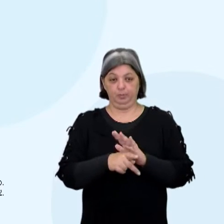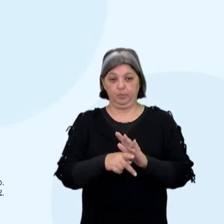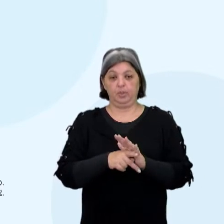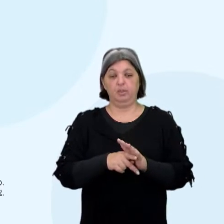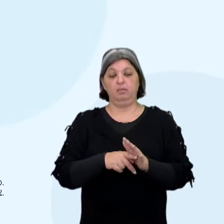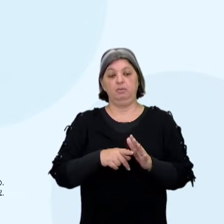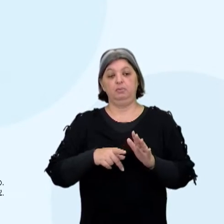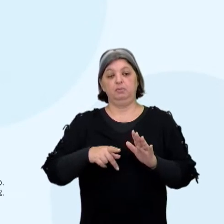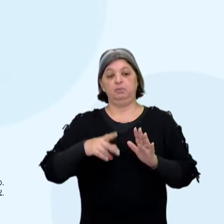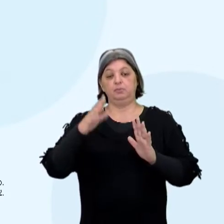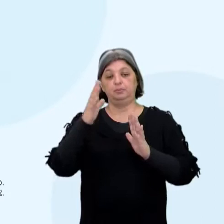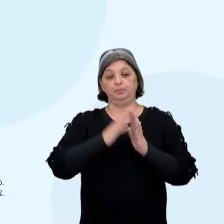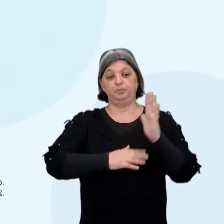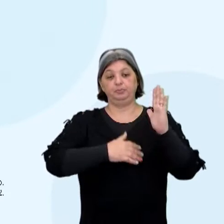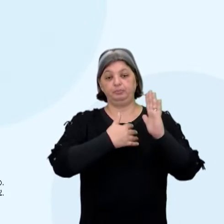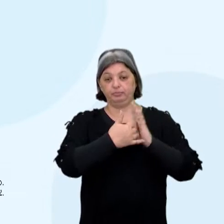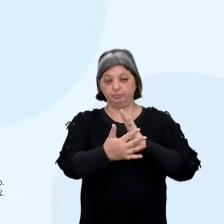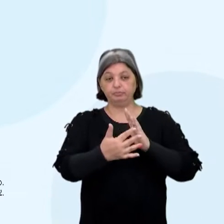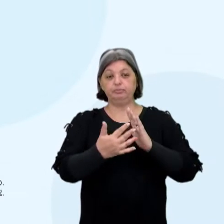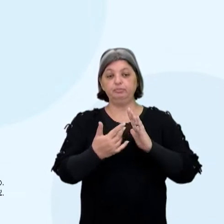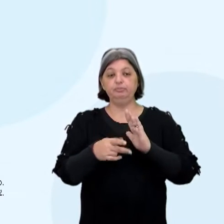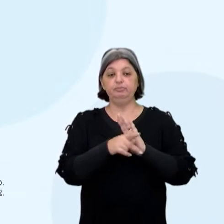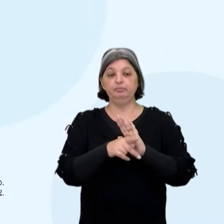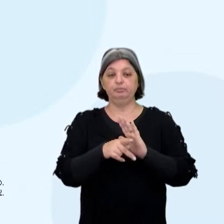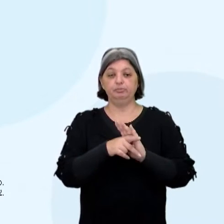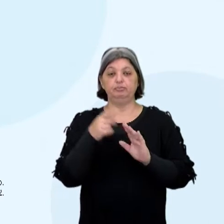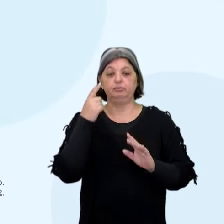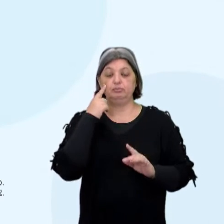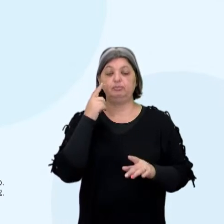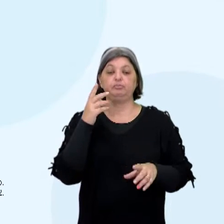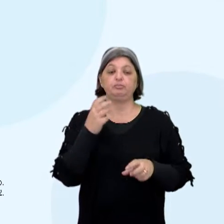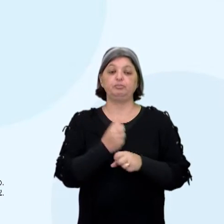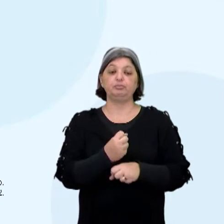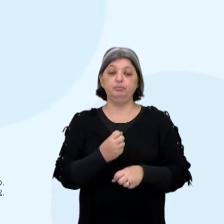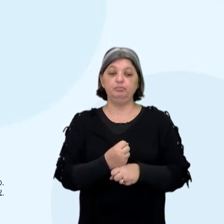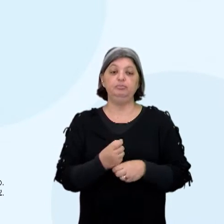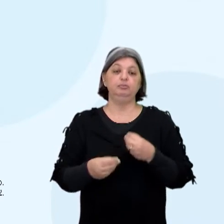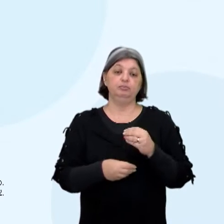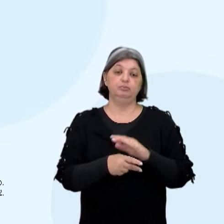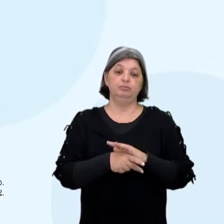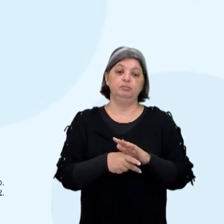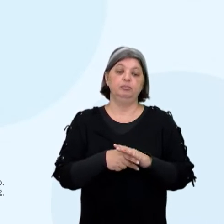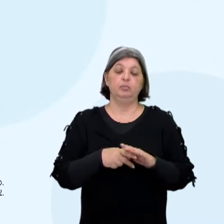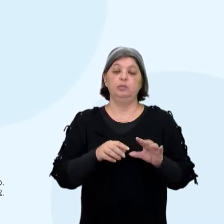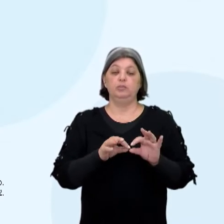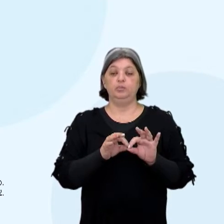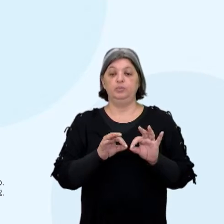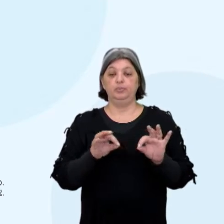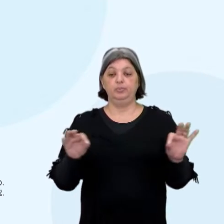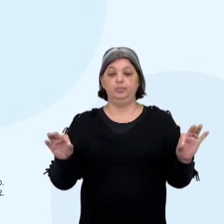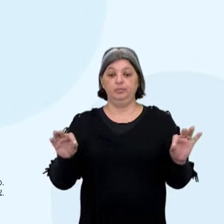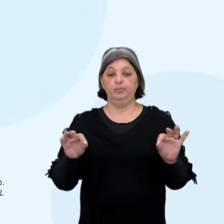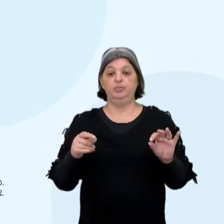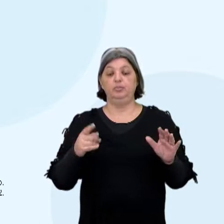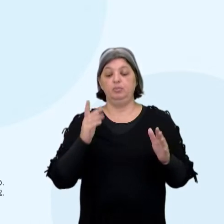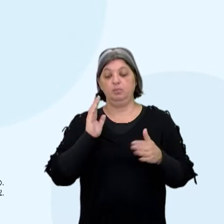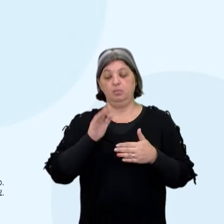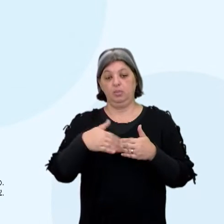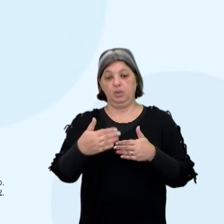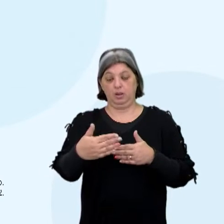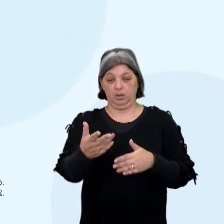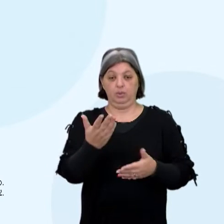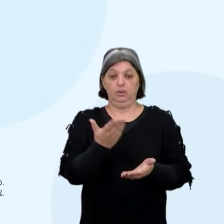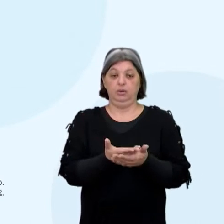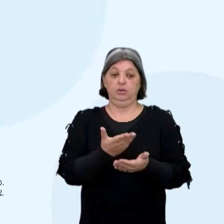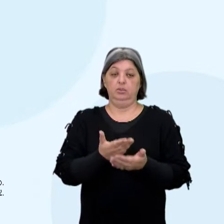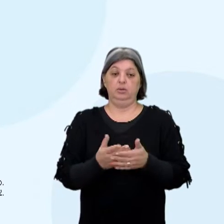a proposta da aula de hoje, a gente já vai mexer com isso, tá? Cálculos dos desvios, dos parâmetros da equação da reta, na sequência das aulas, e